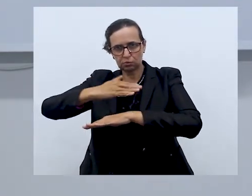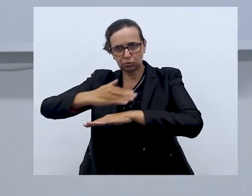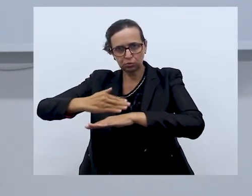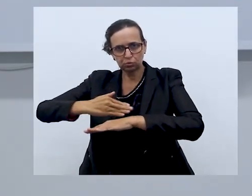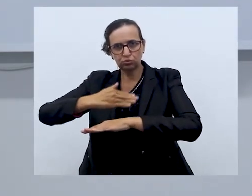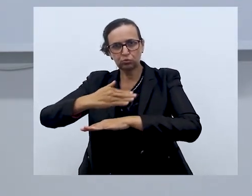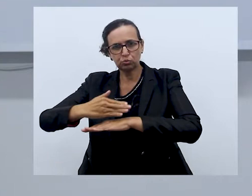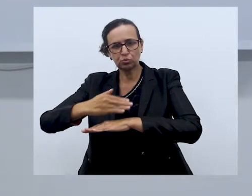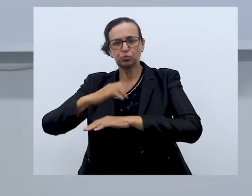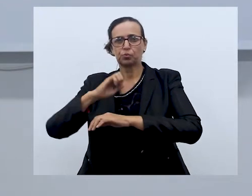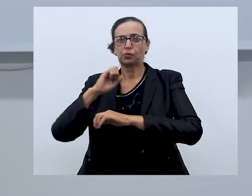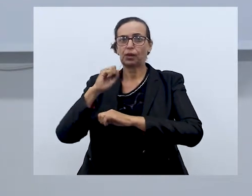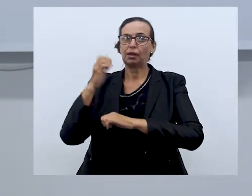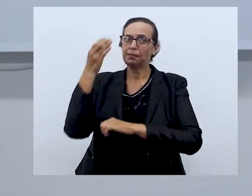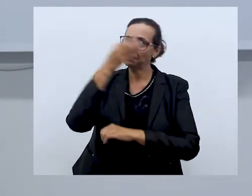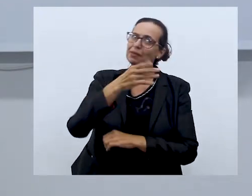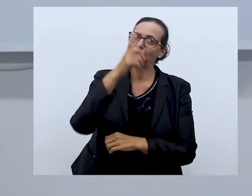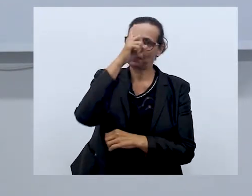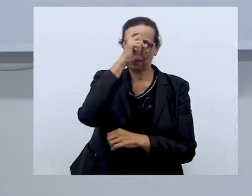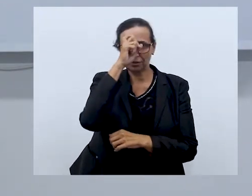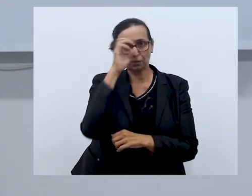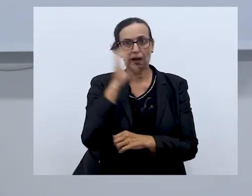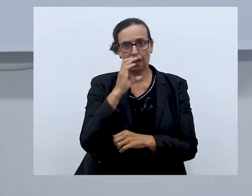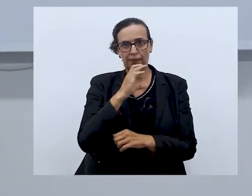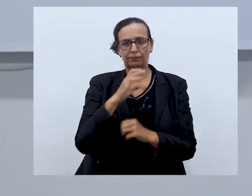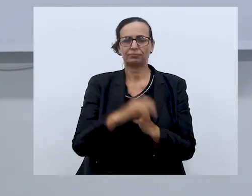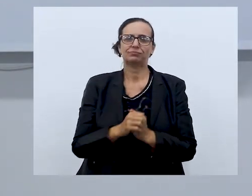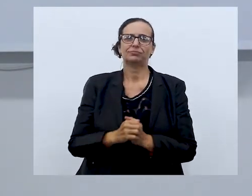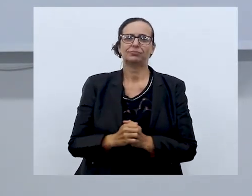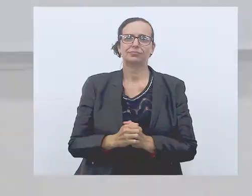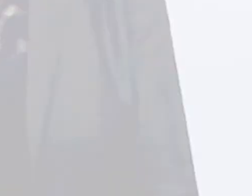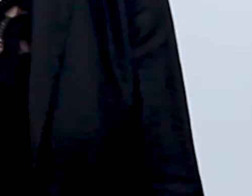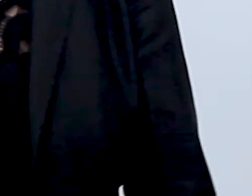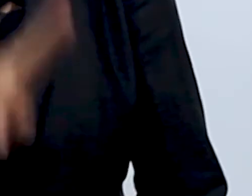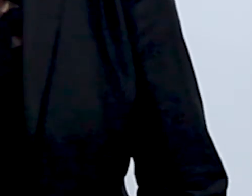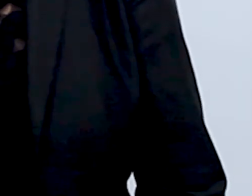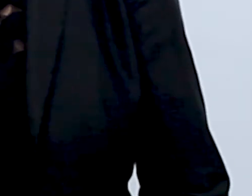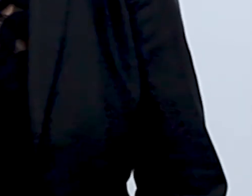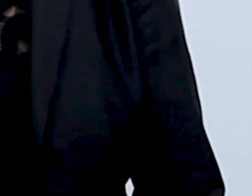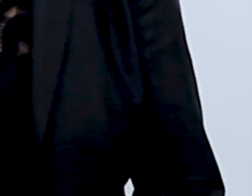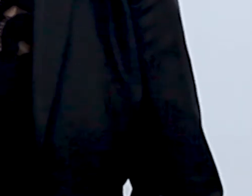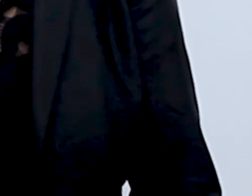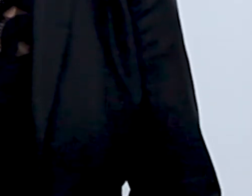ou material bem limpo no momento e procurar o médico quanto mais rápido.